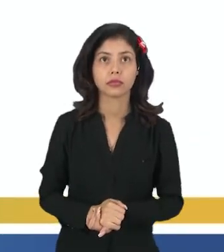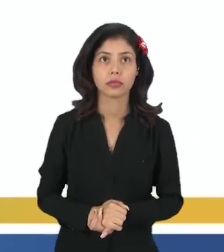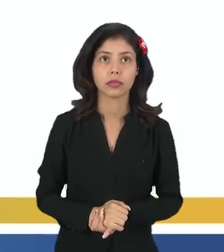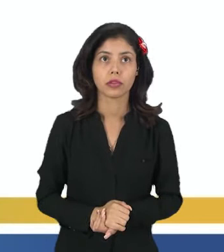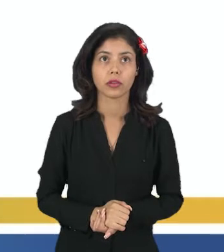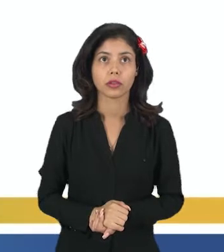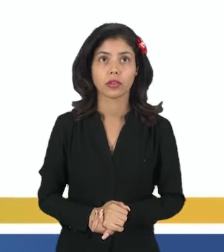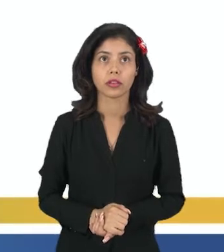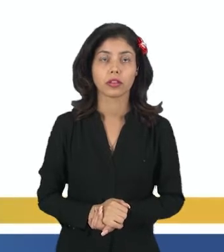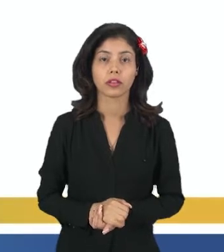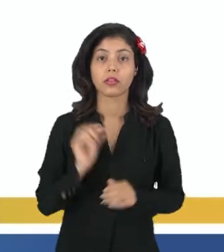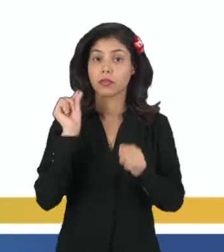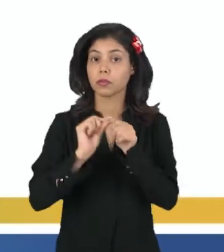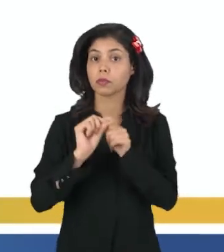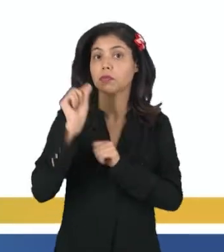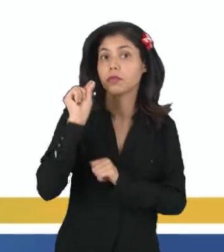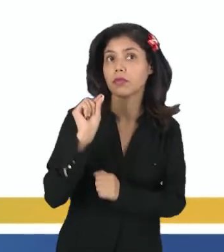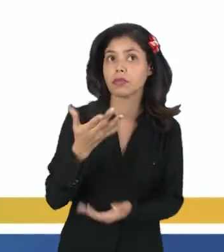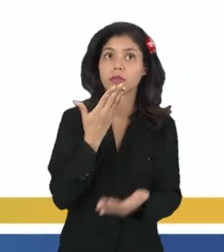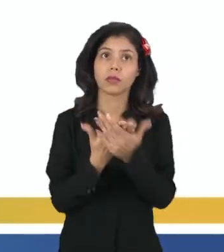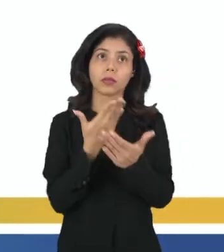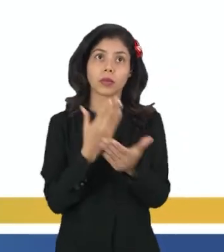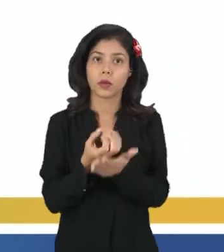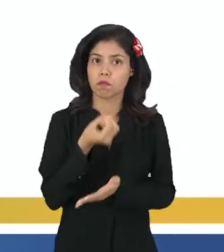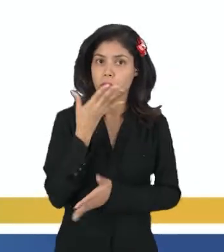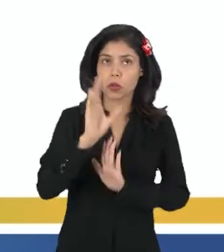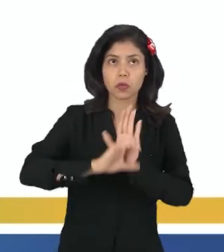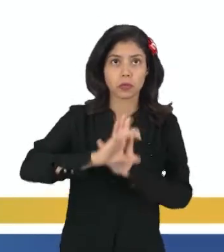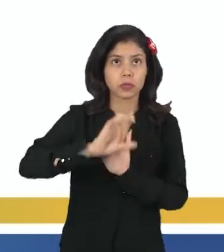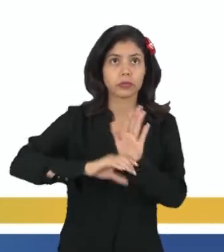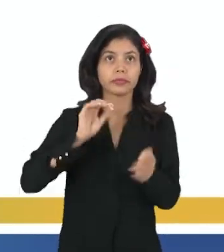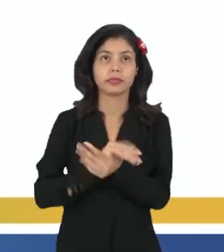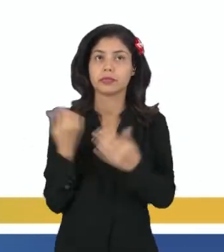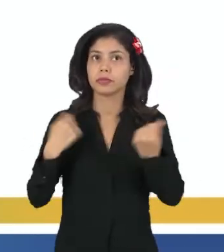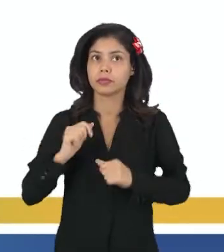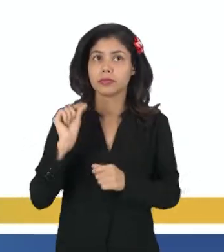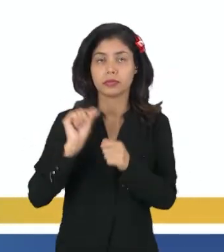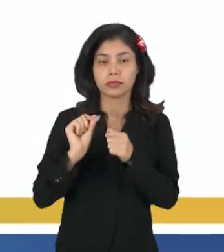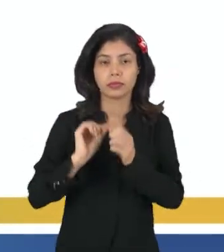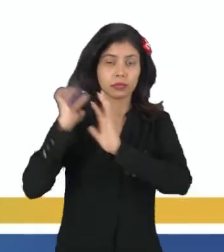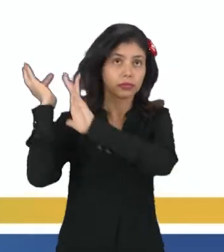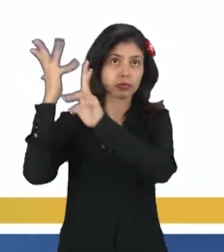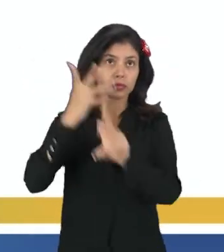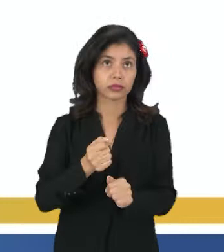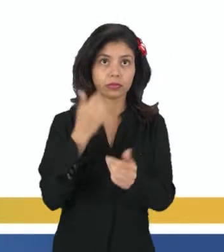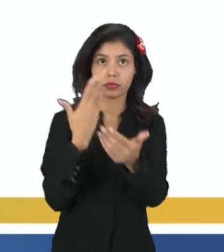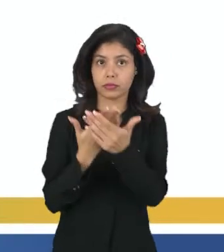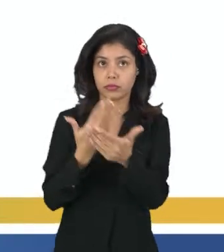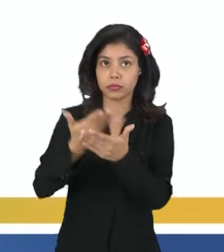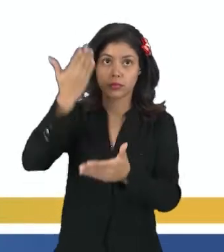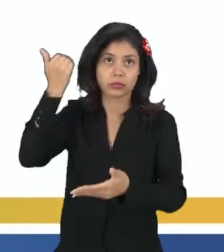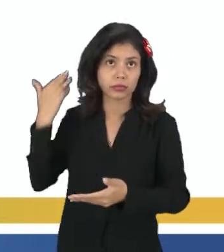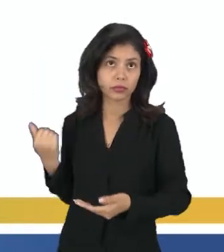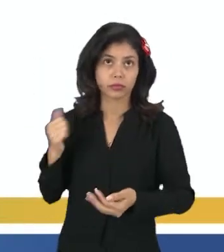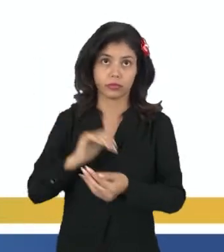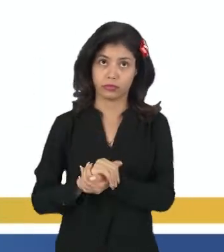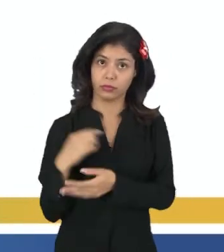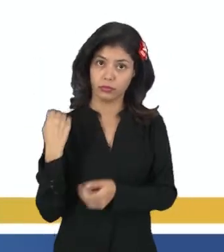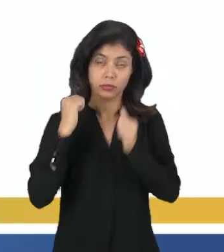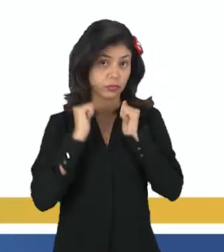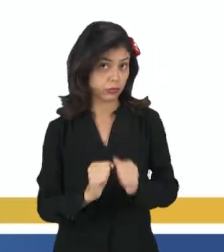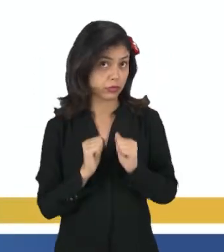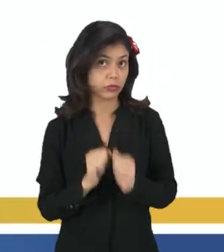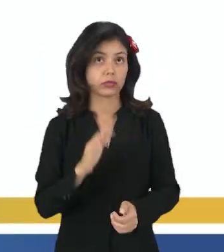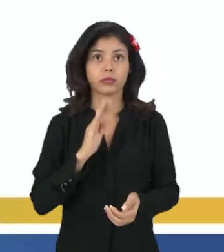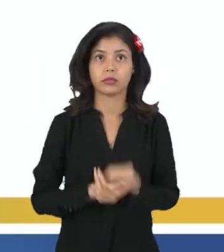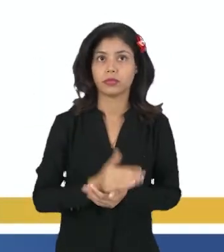e vamos fazer o seguinte para ajudar nos bem esse conteúdo temos que fazer uma revisão dá uma passada para que